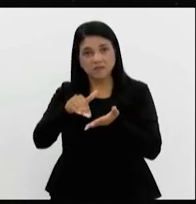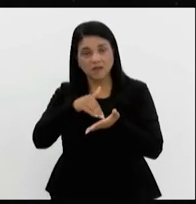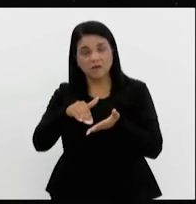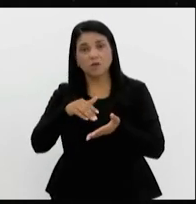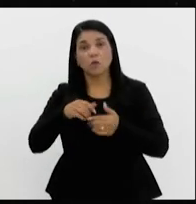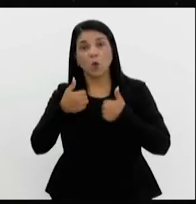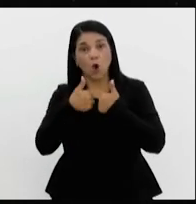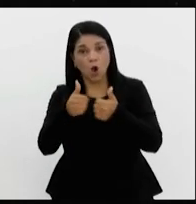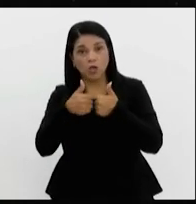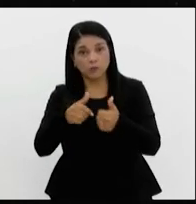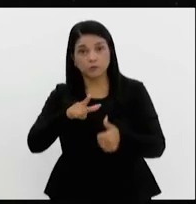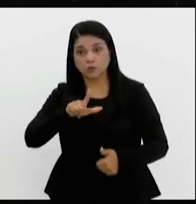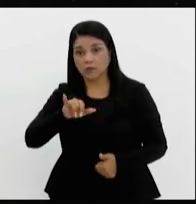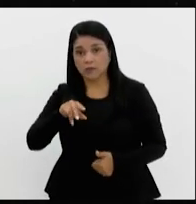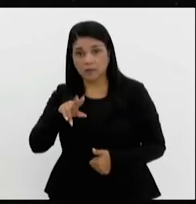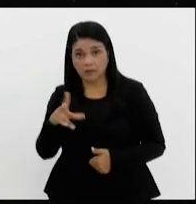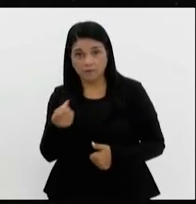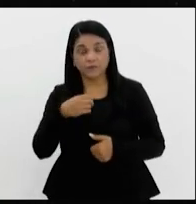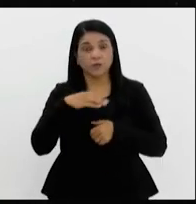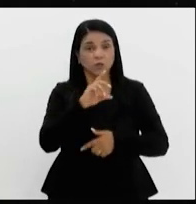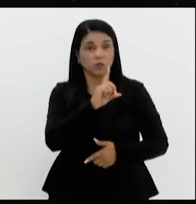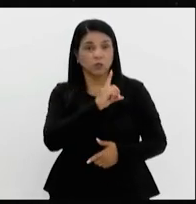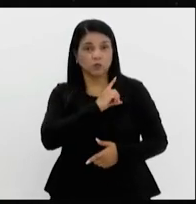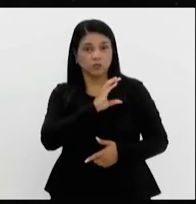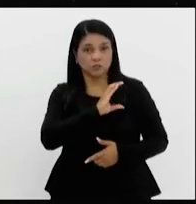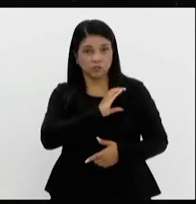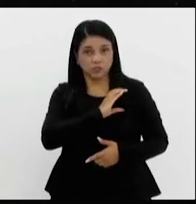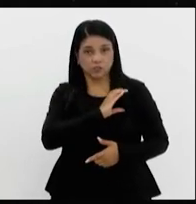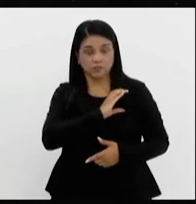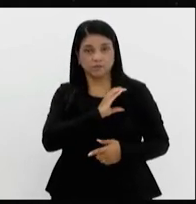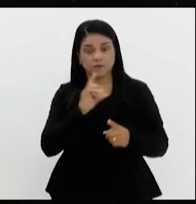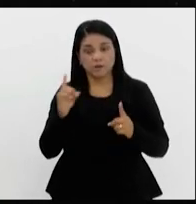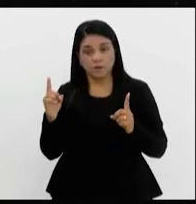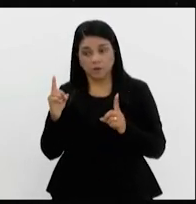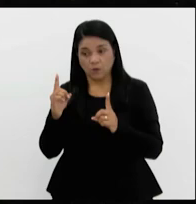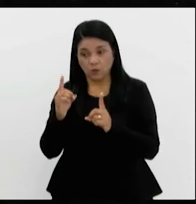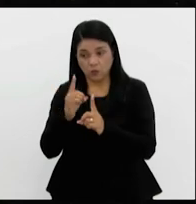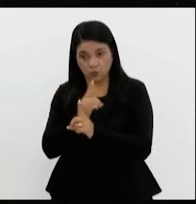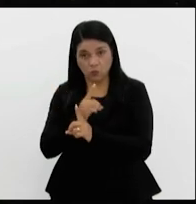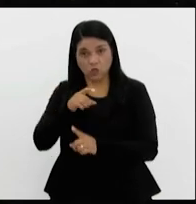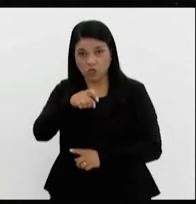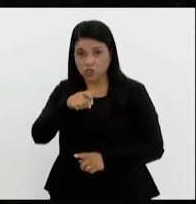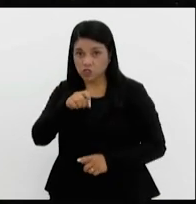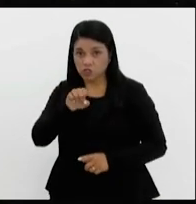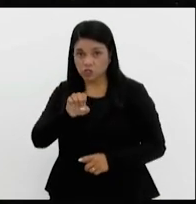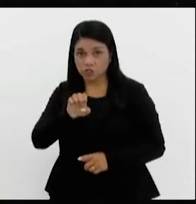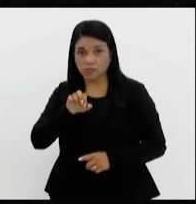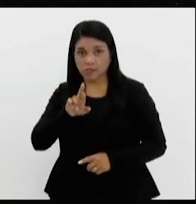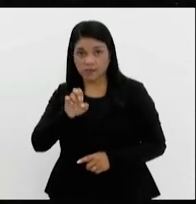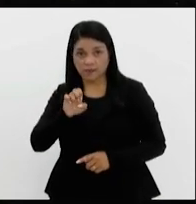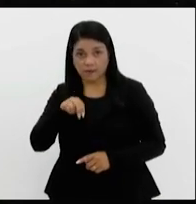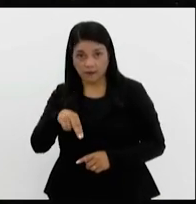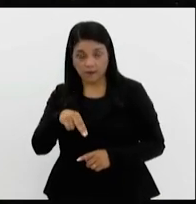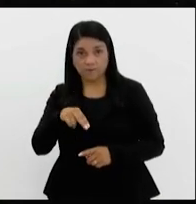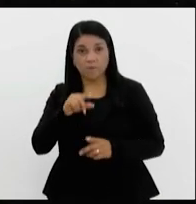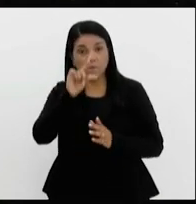inadmissível, que é Duque de Caxias, Xerém, ter um preço menor do que Xerém, Nova